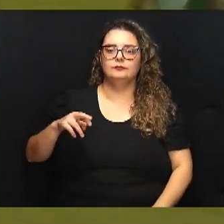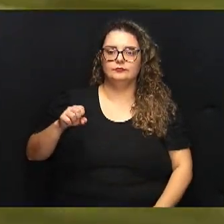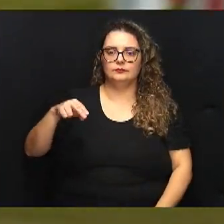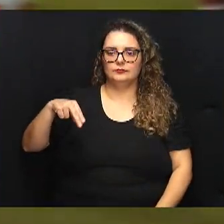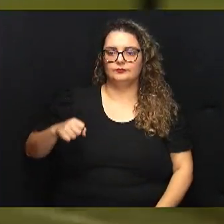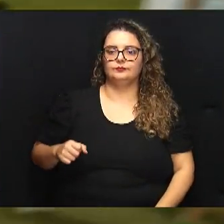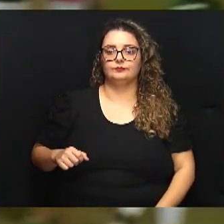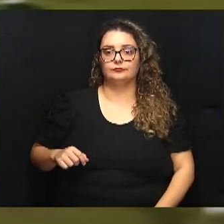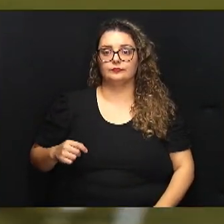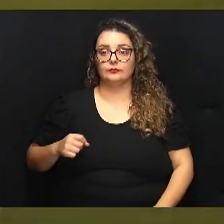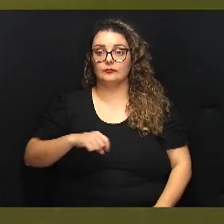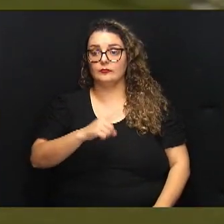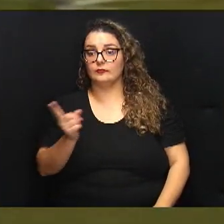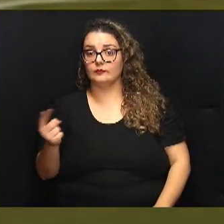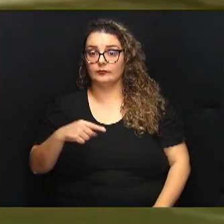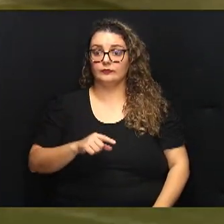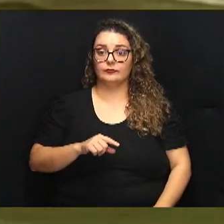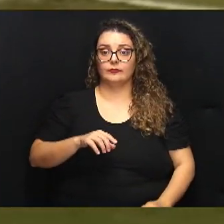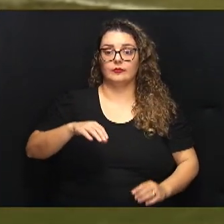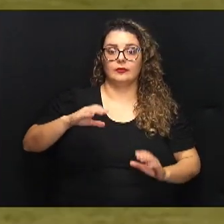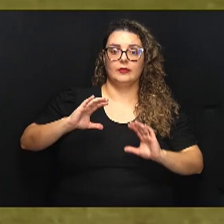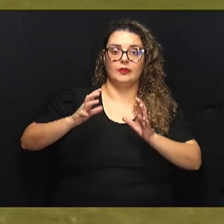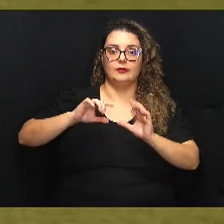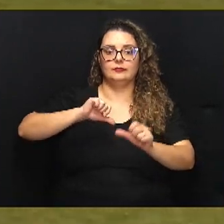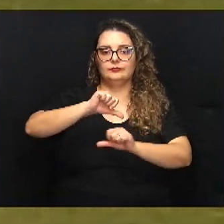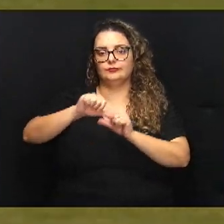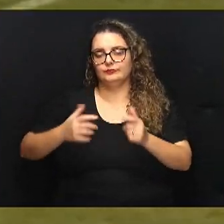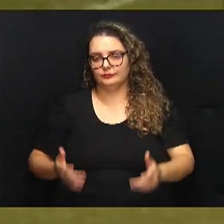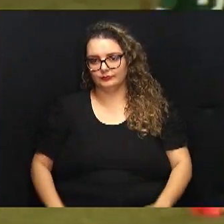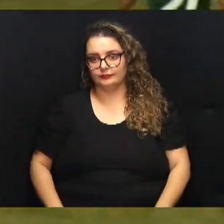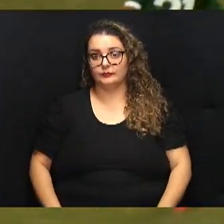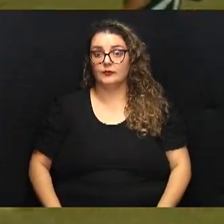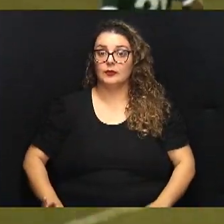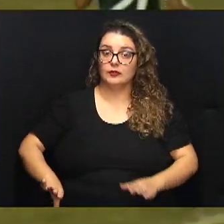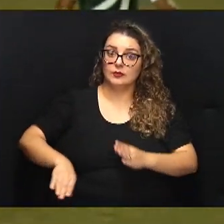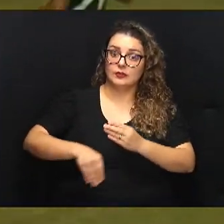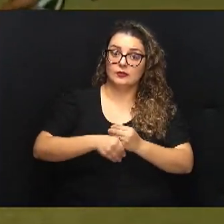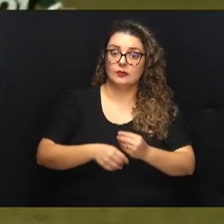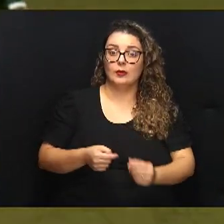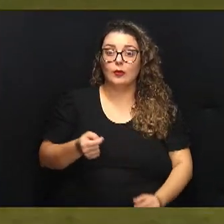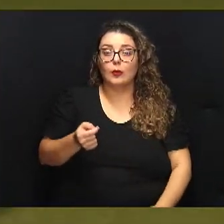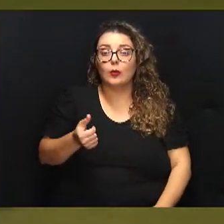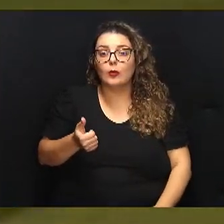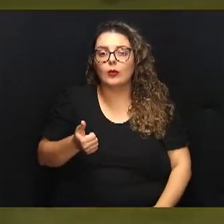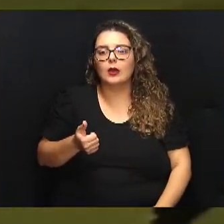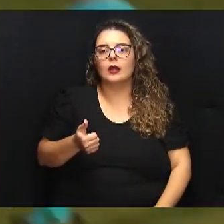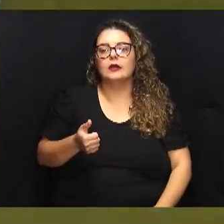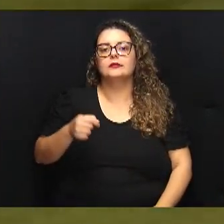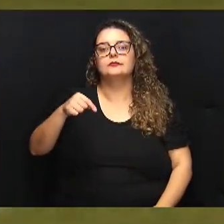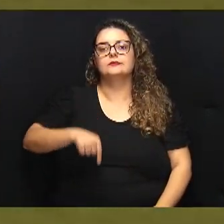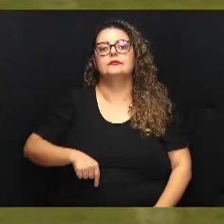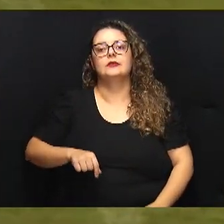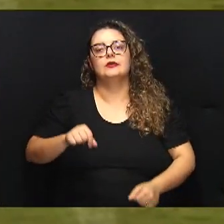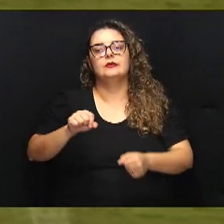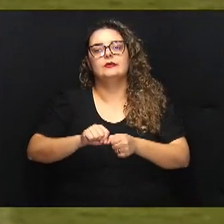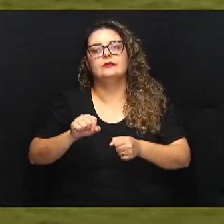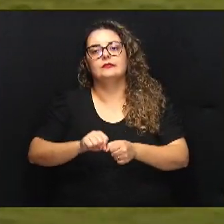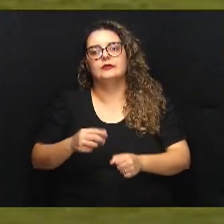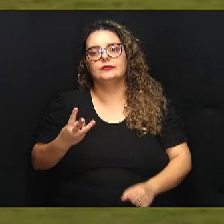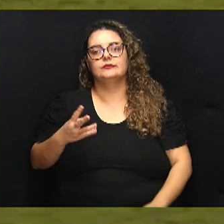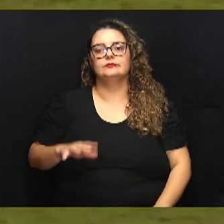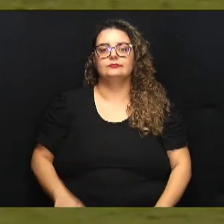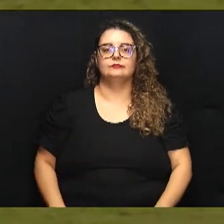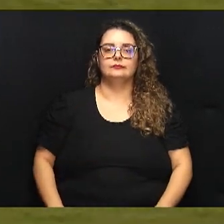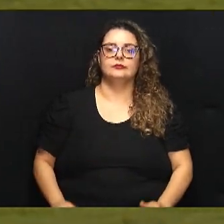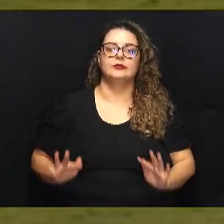rebote, mas a bola desviou no meio do caminho. Nos acréscimos, por pouco, os donos da casa não ampliaram, mas